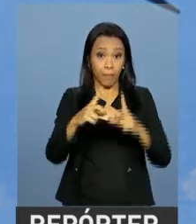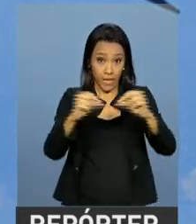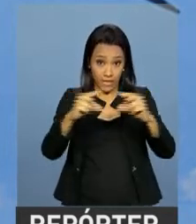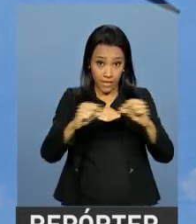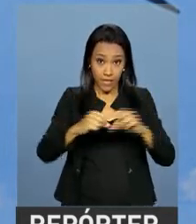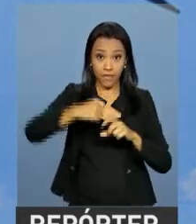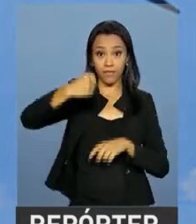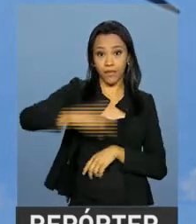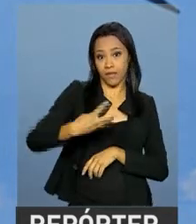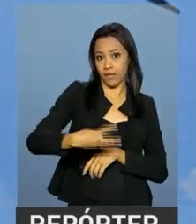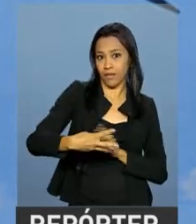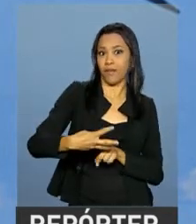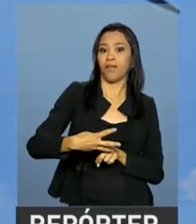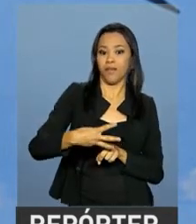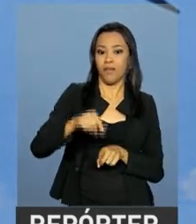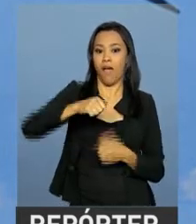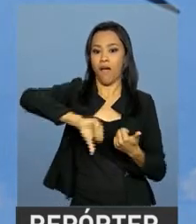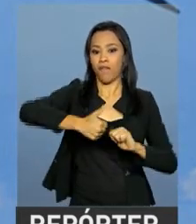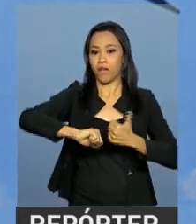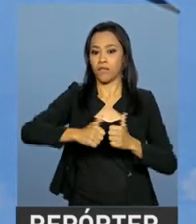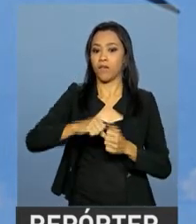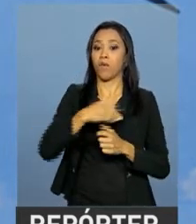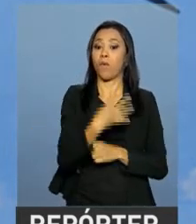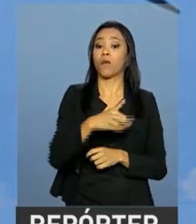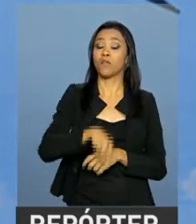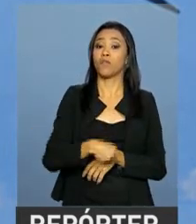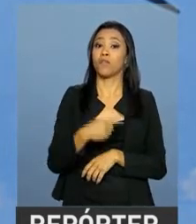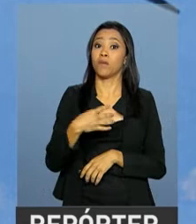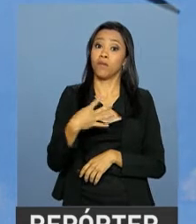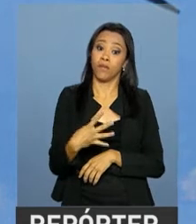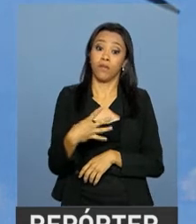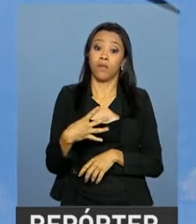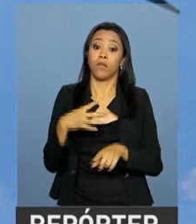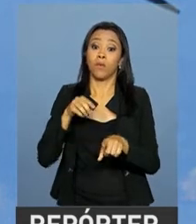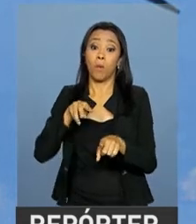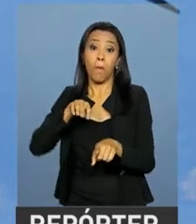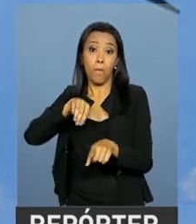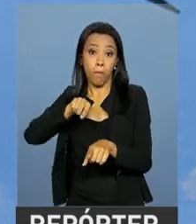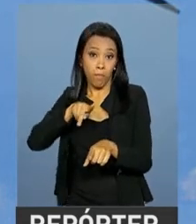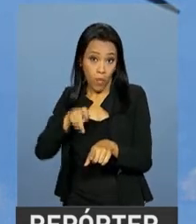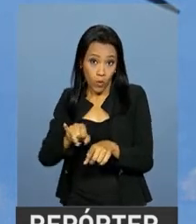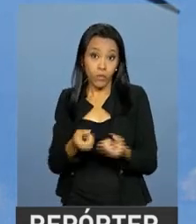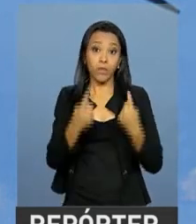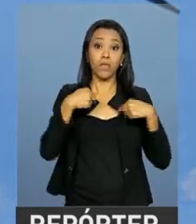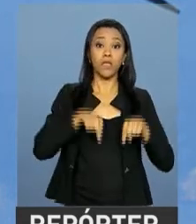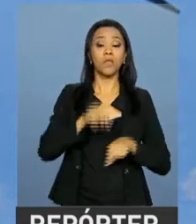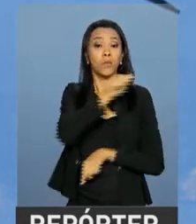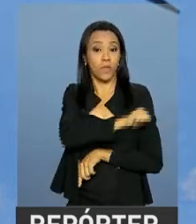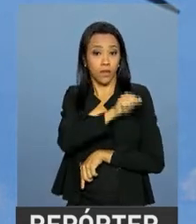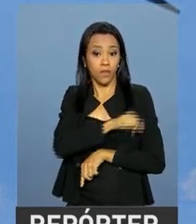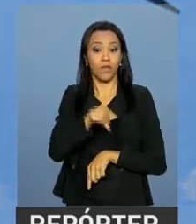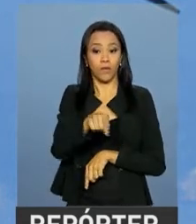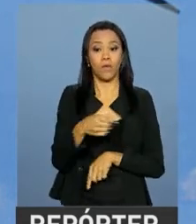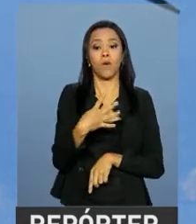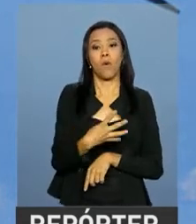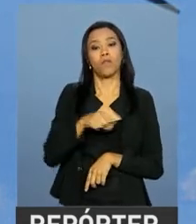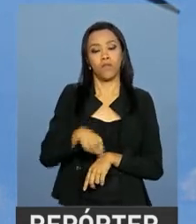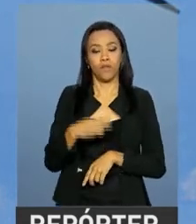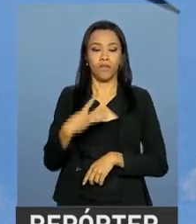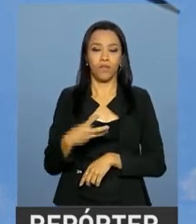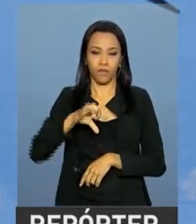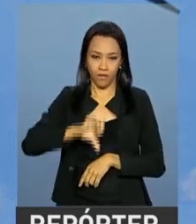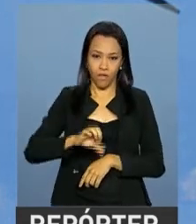colocação, com 4,44 pontos, e o Terminal Santos Dumont, no Rio de Janeiro, com